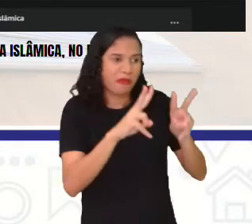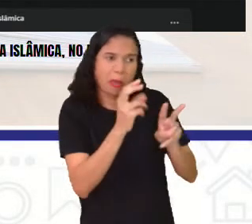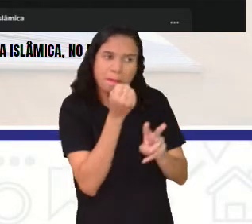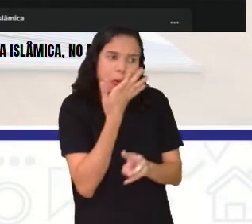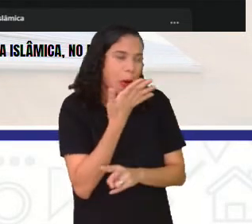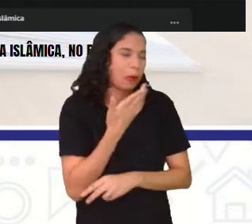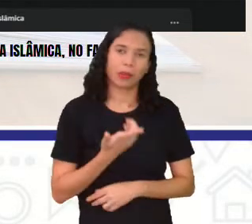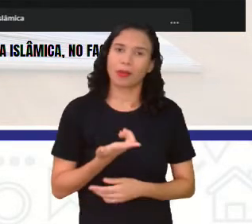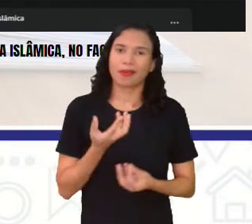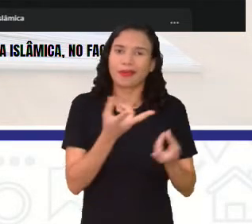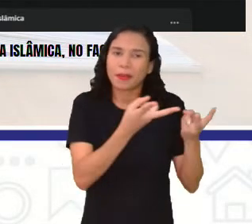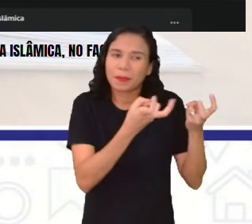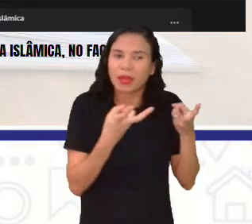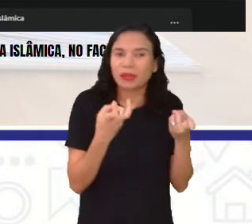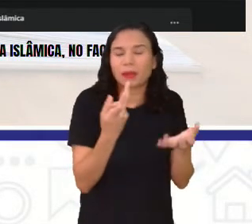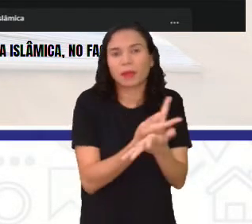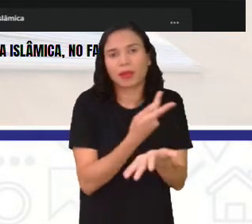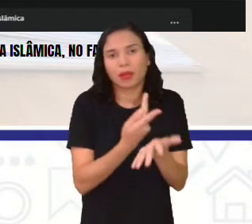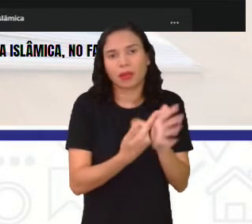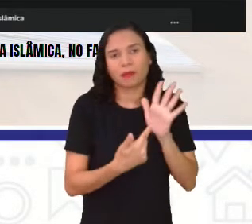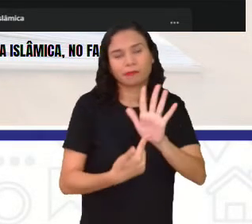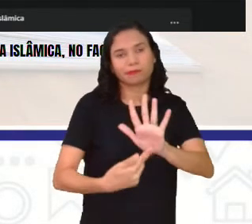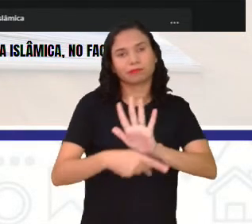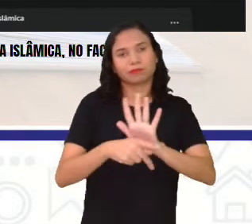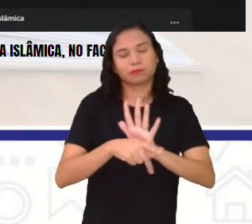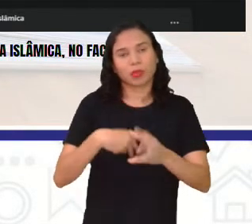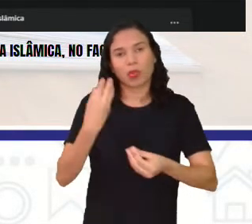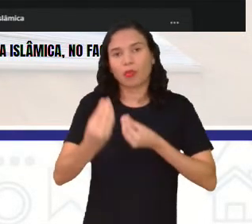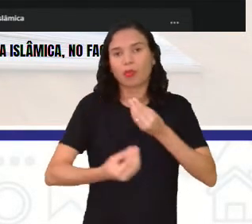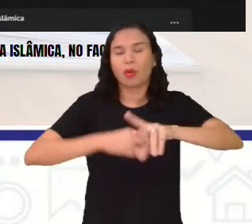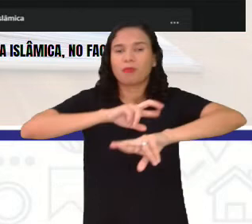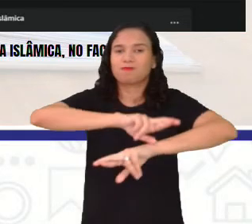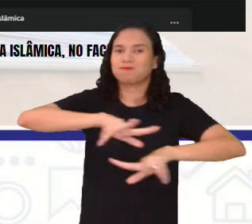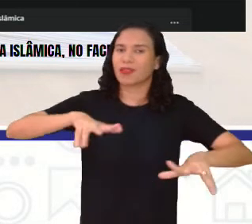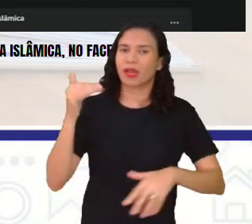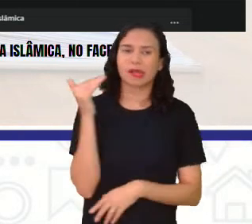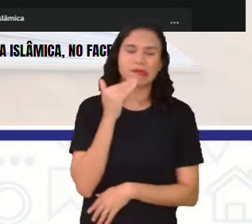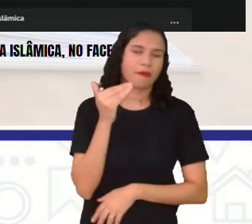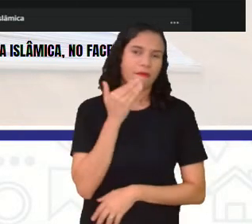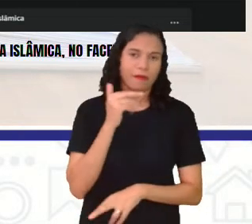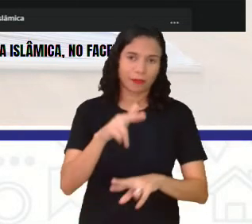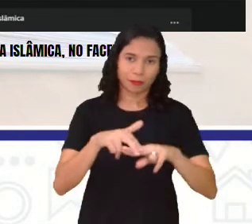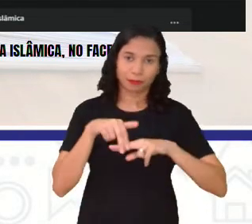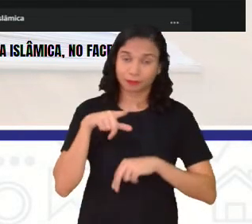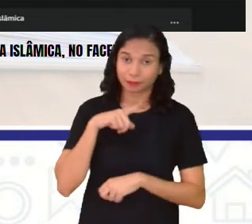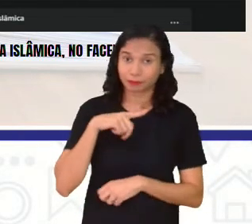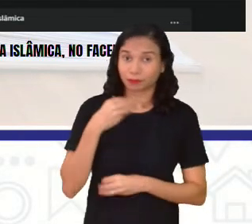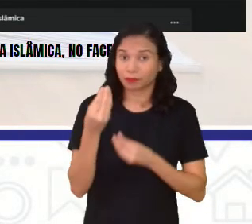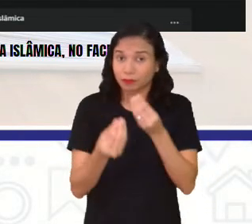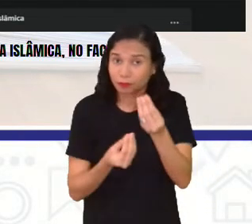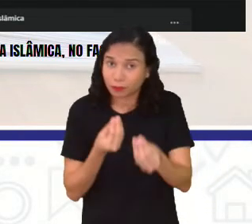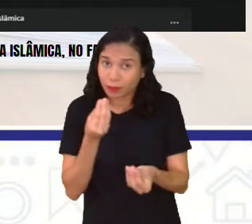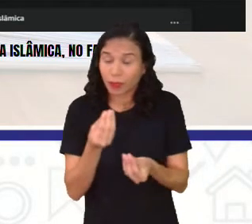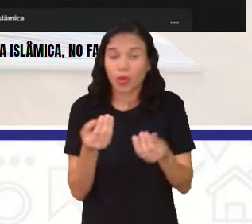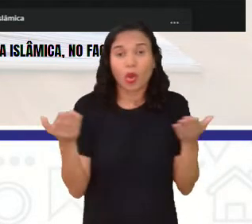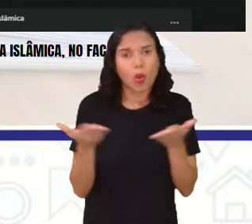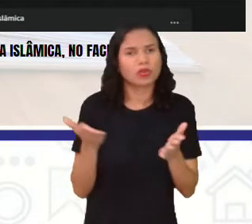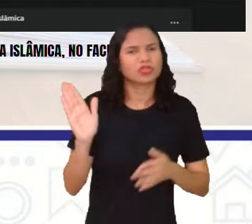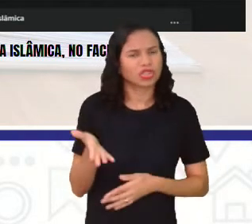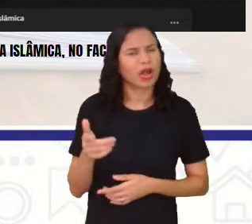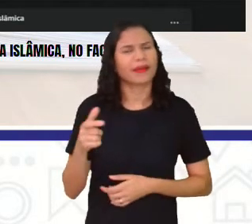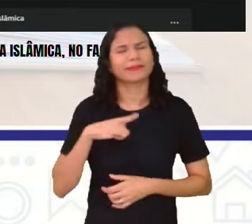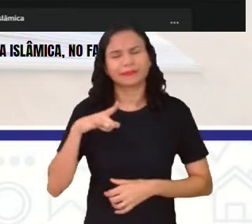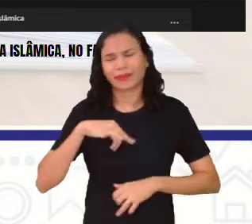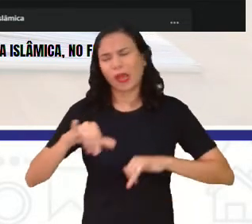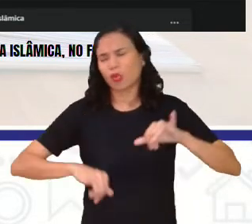além de interpretações e exposições midiáticas completamente distorcidas. E é basicamente isso. Eu já sofri bastante